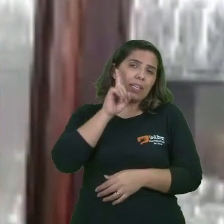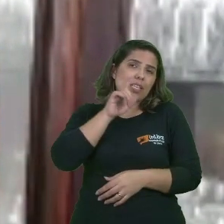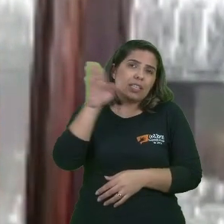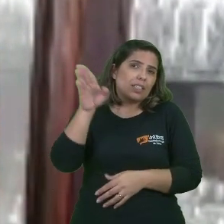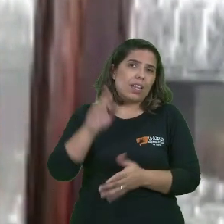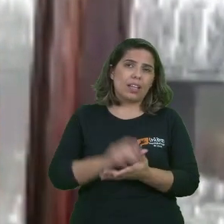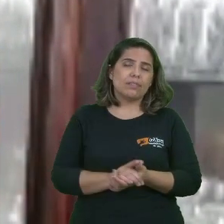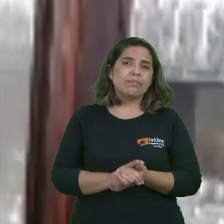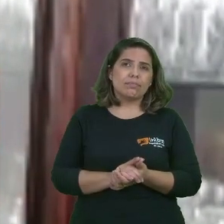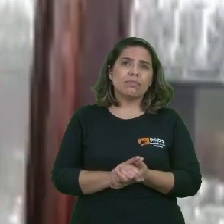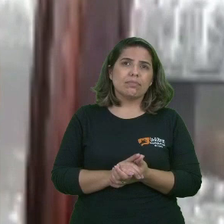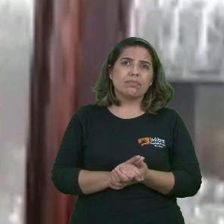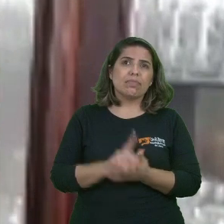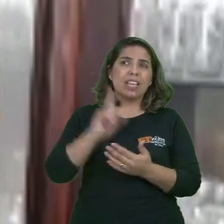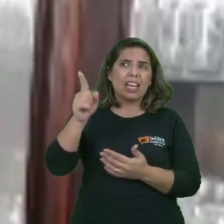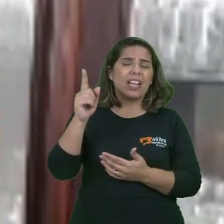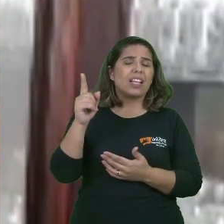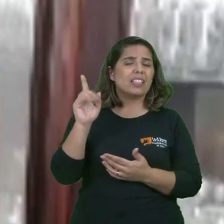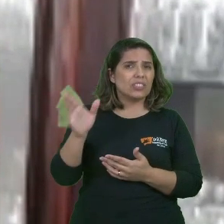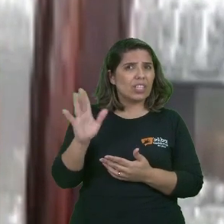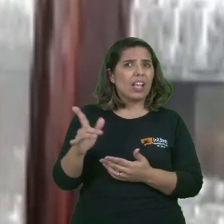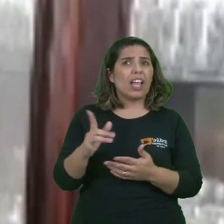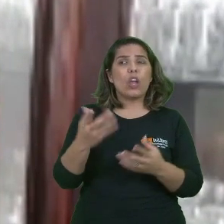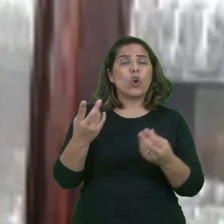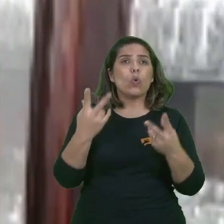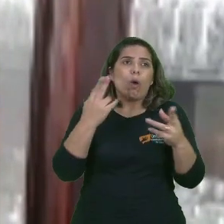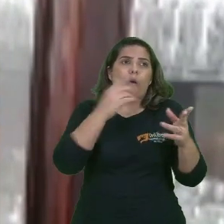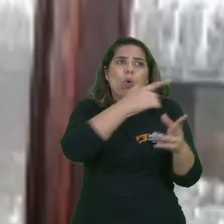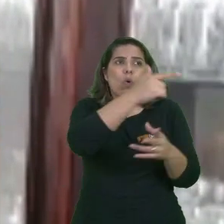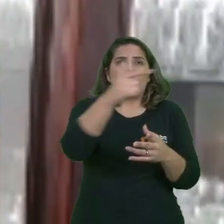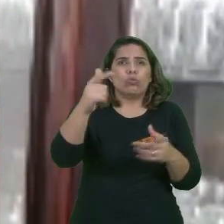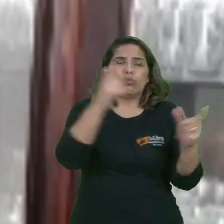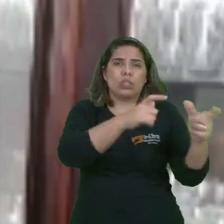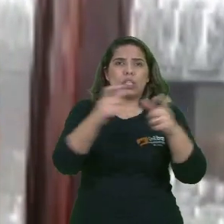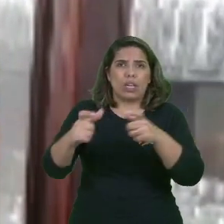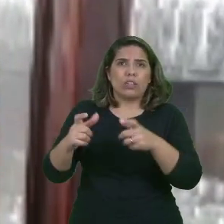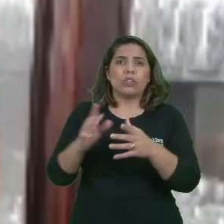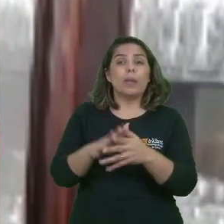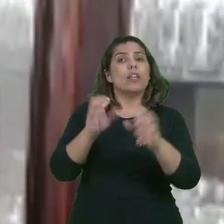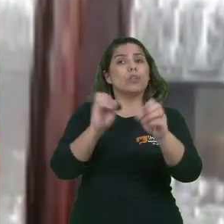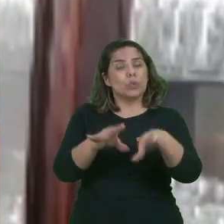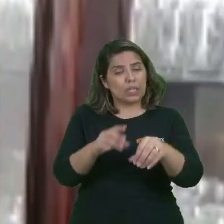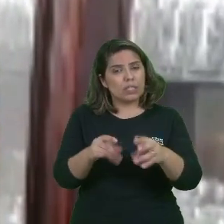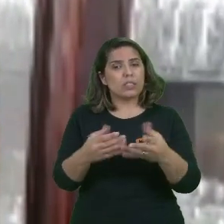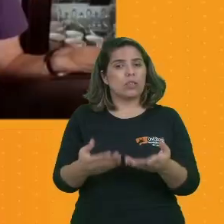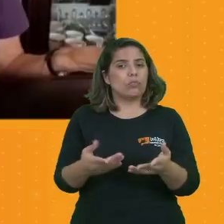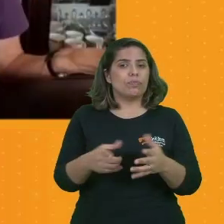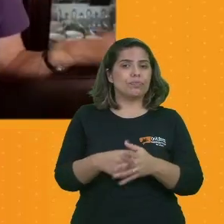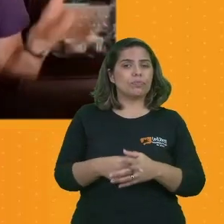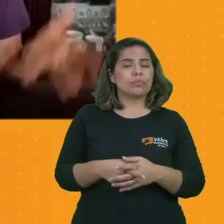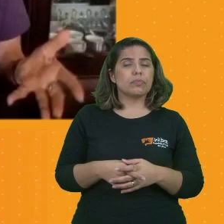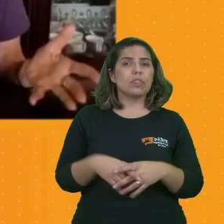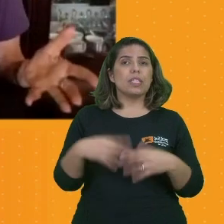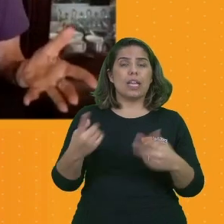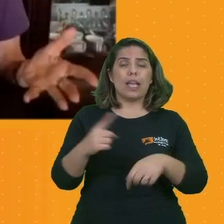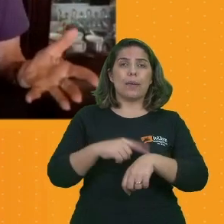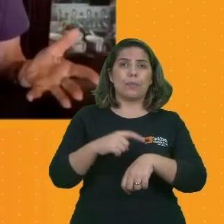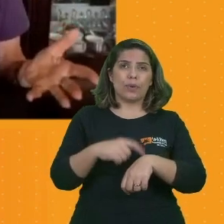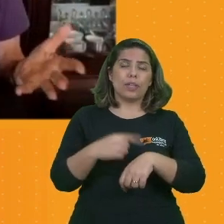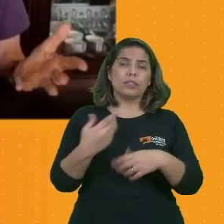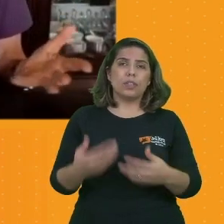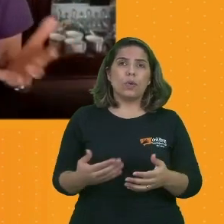eles não vão todos os campos da educação ia deixar de ser